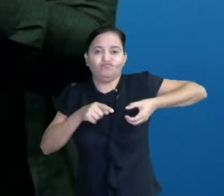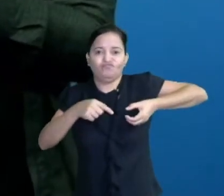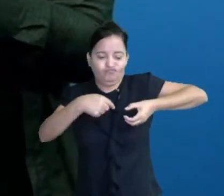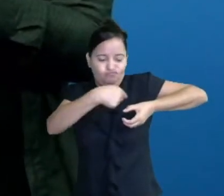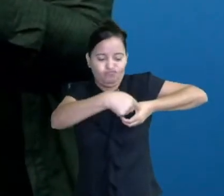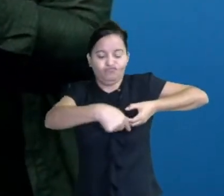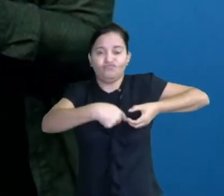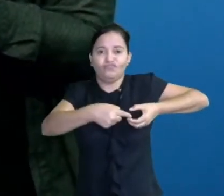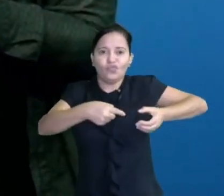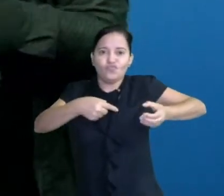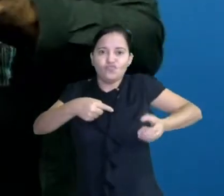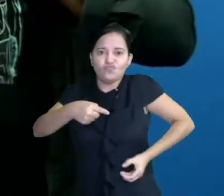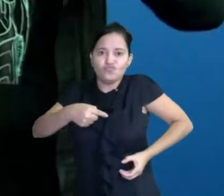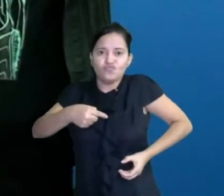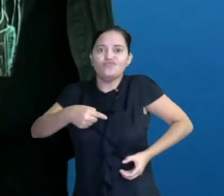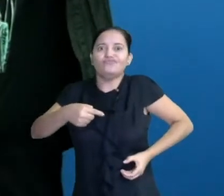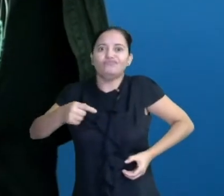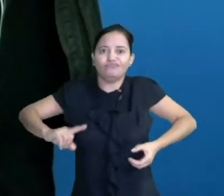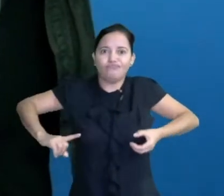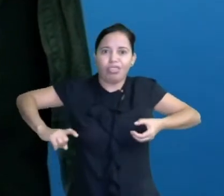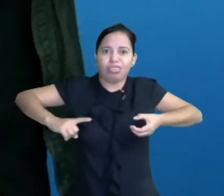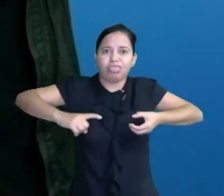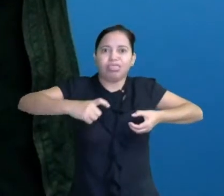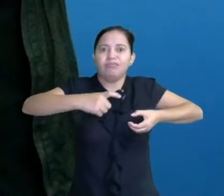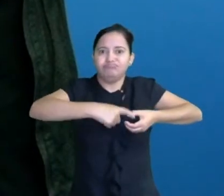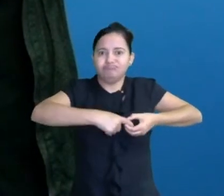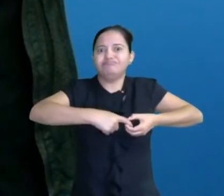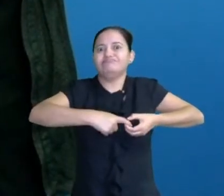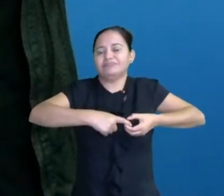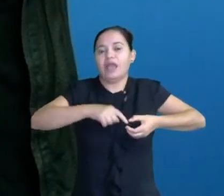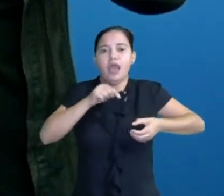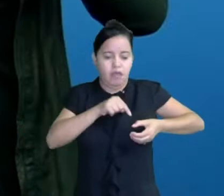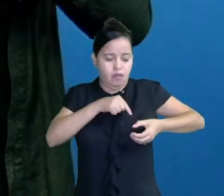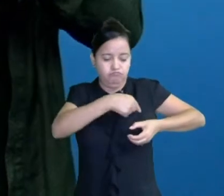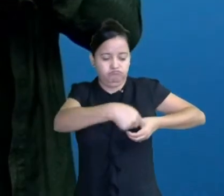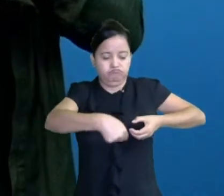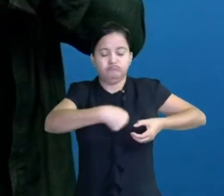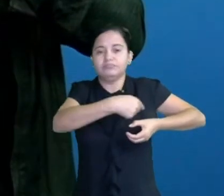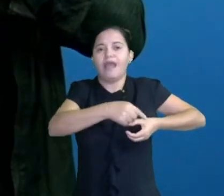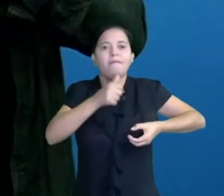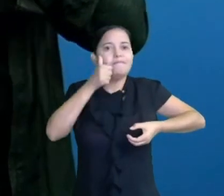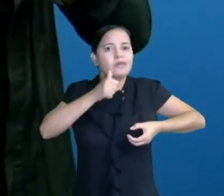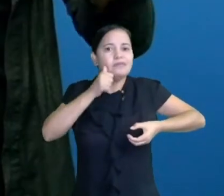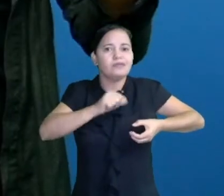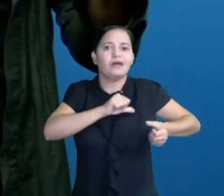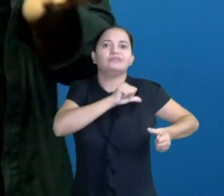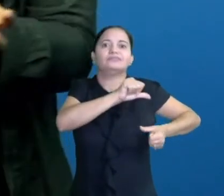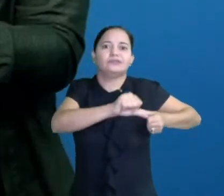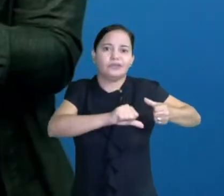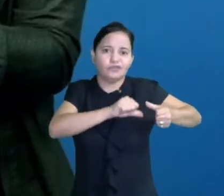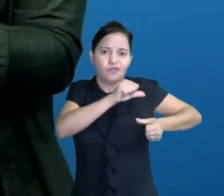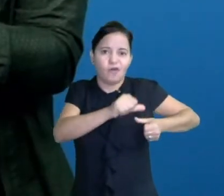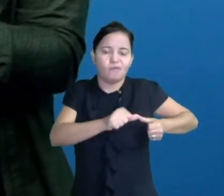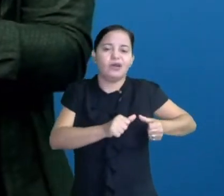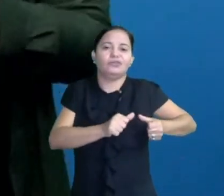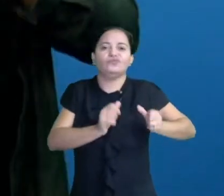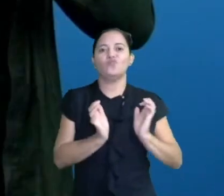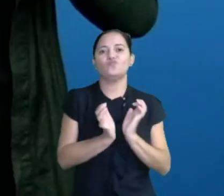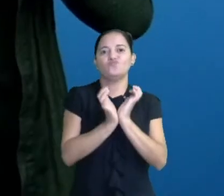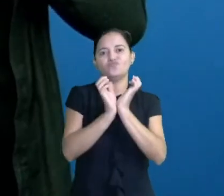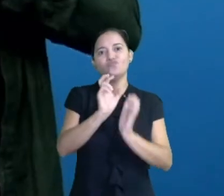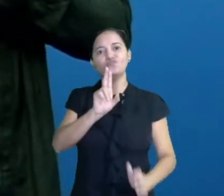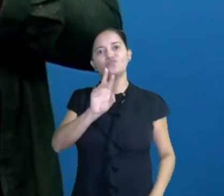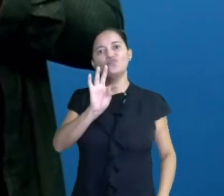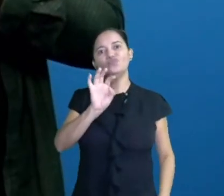esteja favorável e tenha esse amadurecimento também, e que tenha também todo um ambiente social